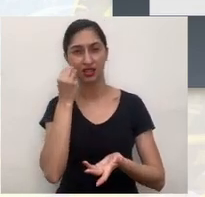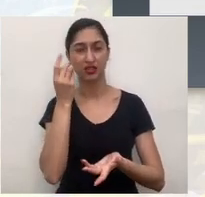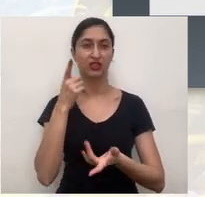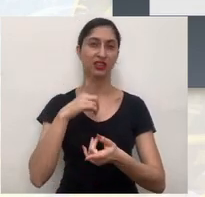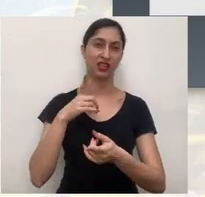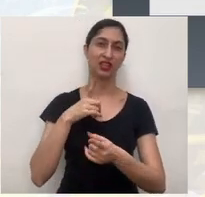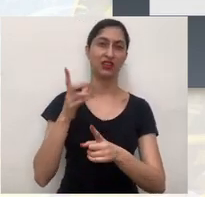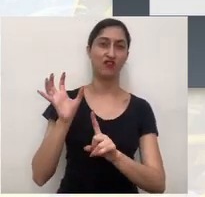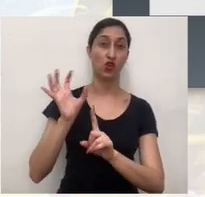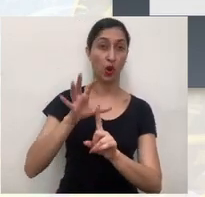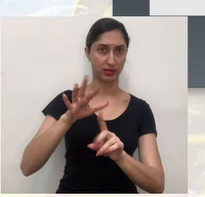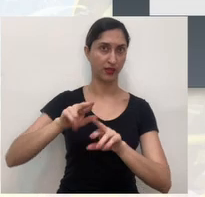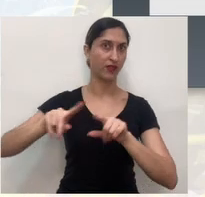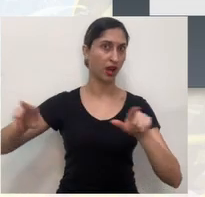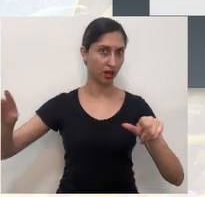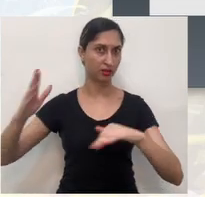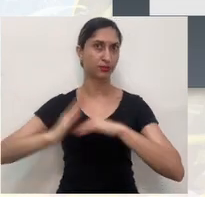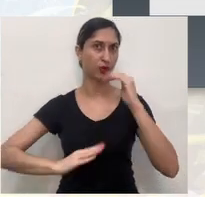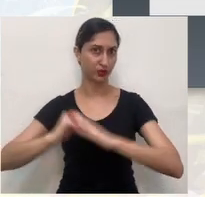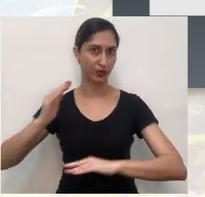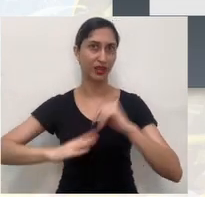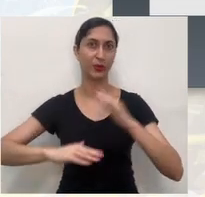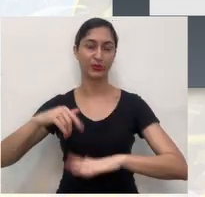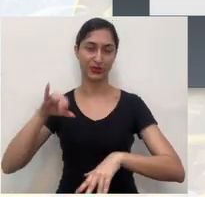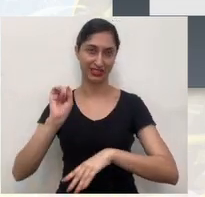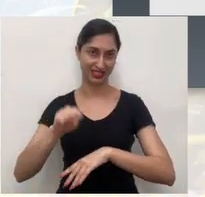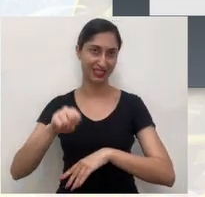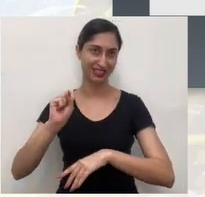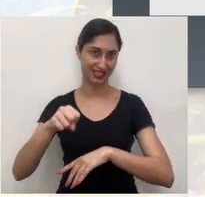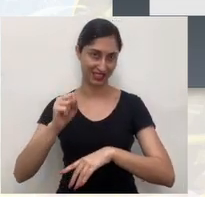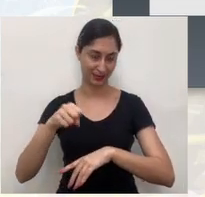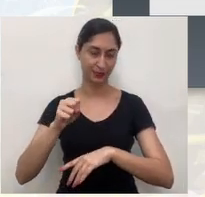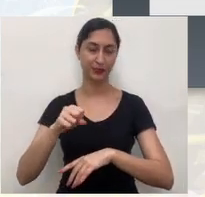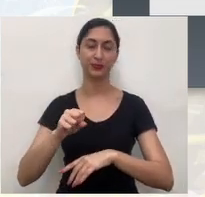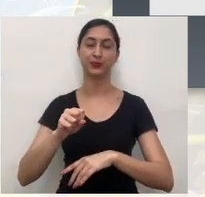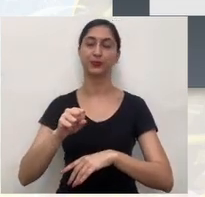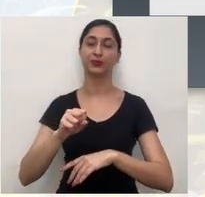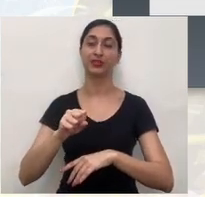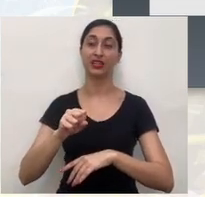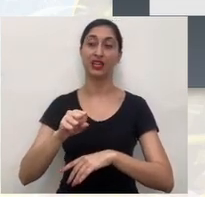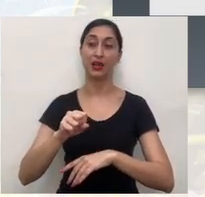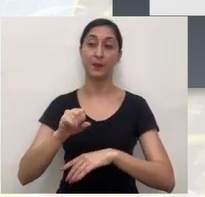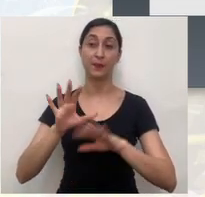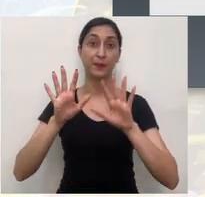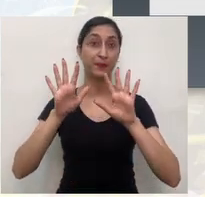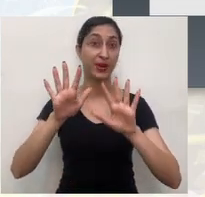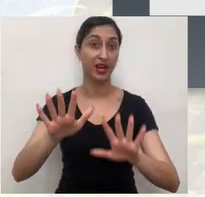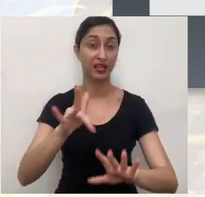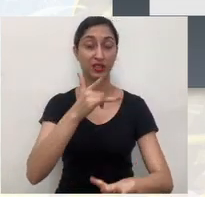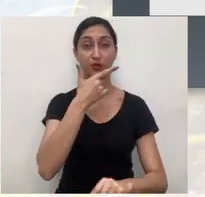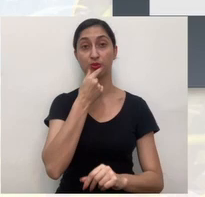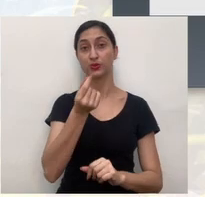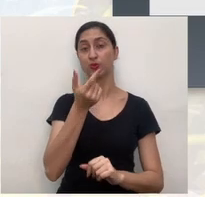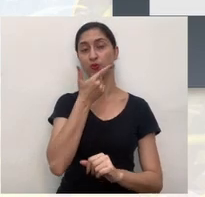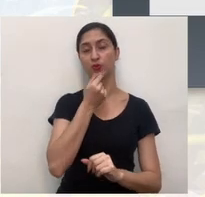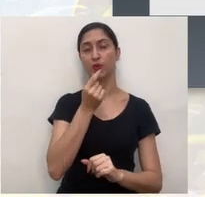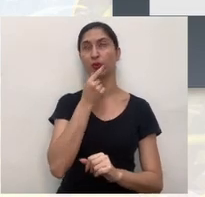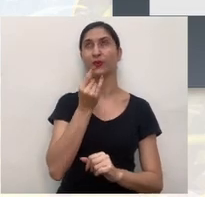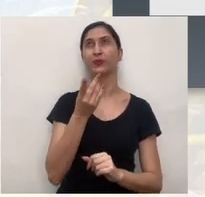influências, e nós vamos ver isso mais tarde, ele não adota essa ideia